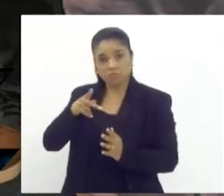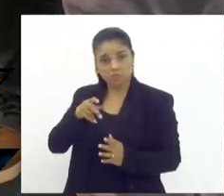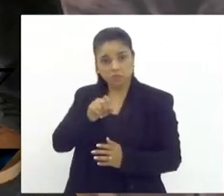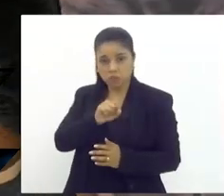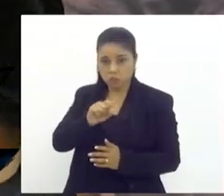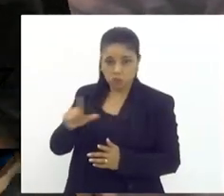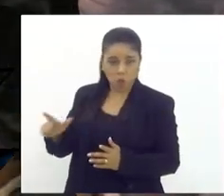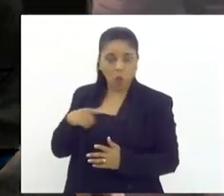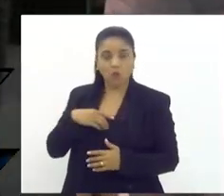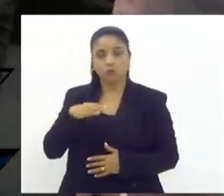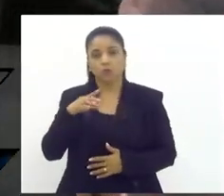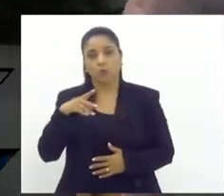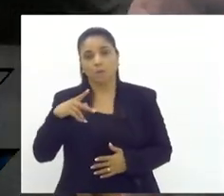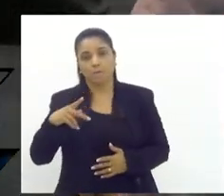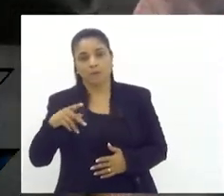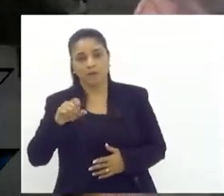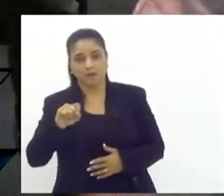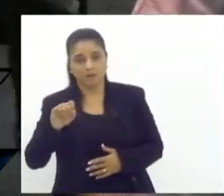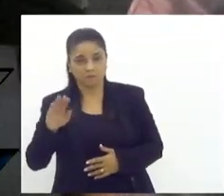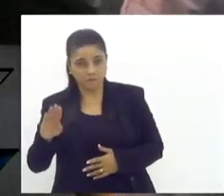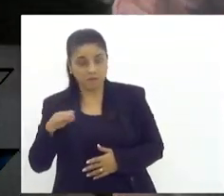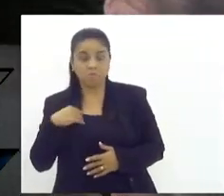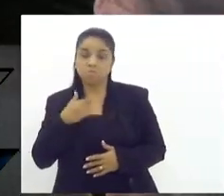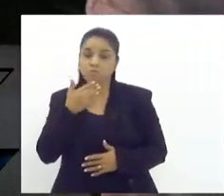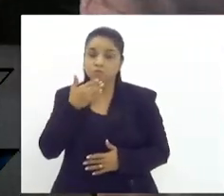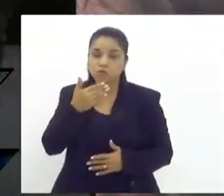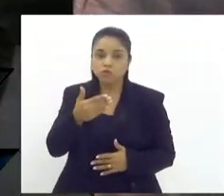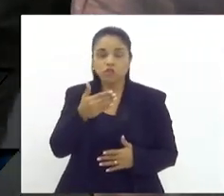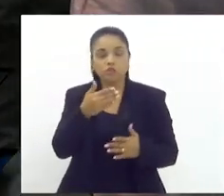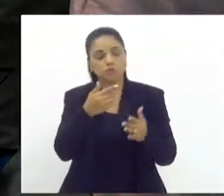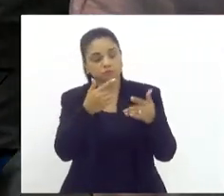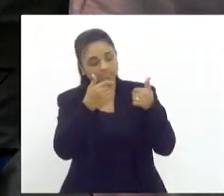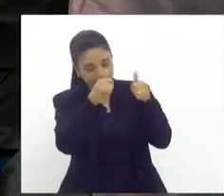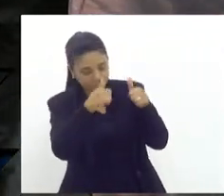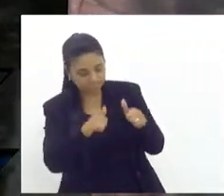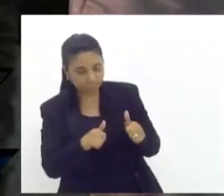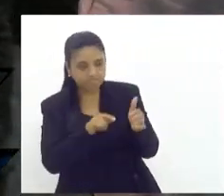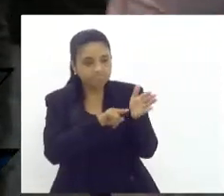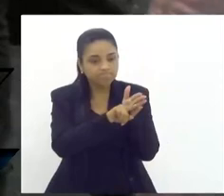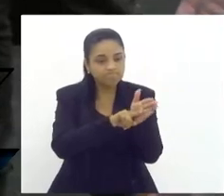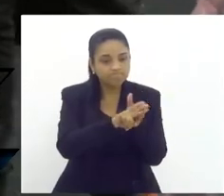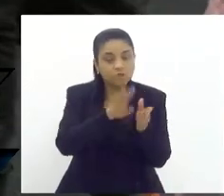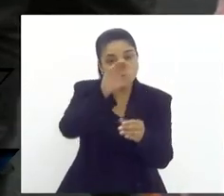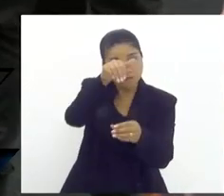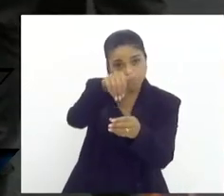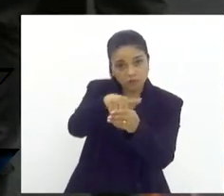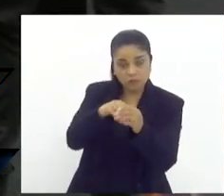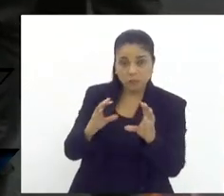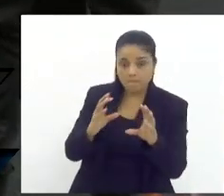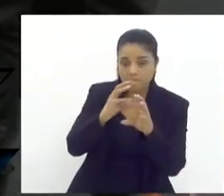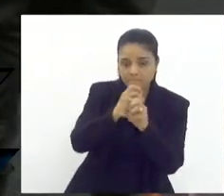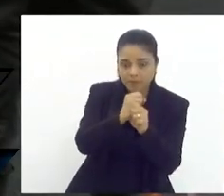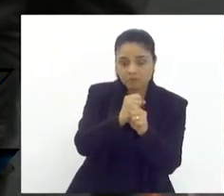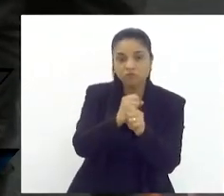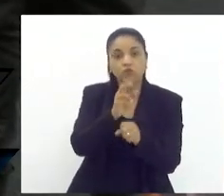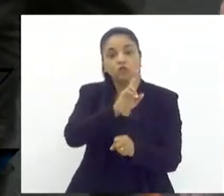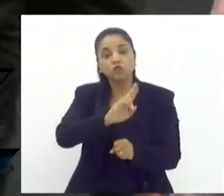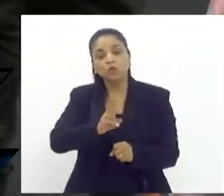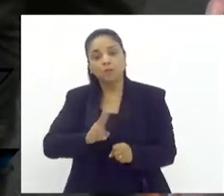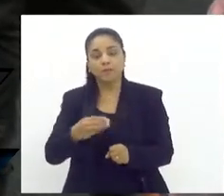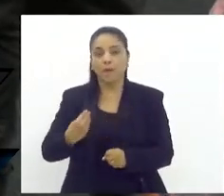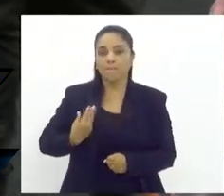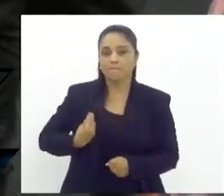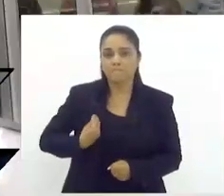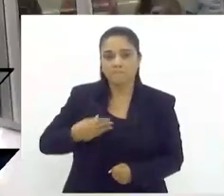do PSB pedindo a verificação de cloro que precisa ter uma votação nominal presencial então